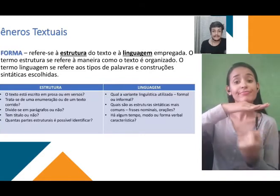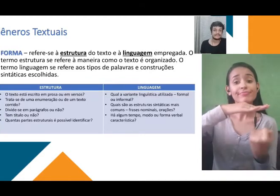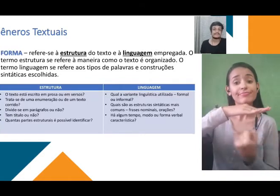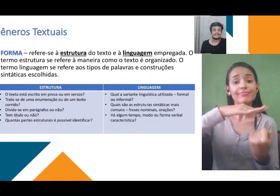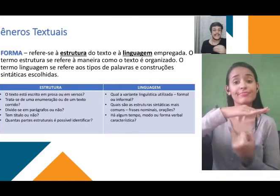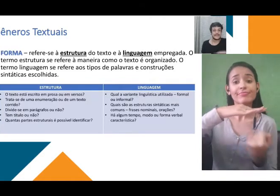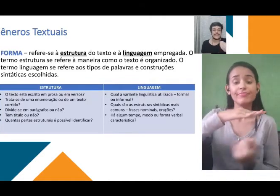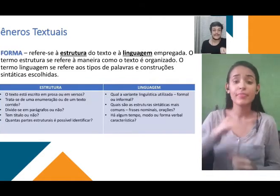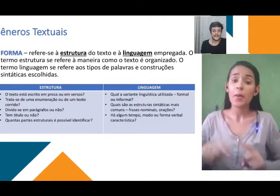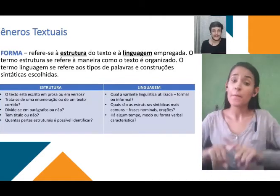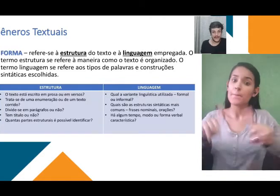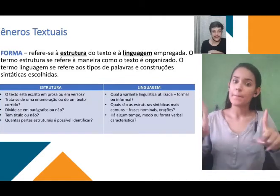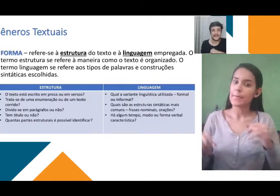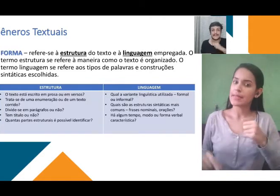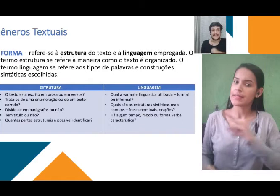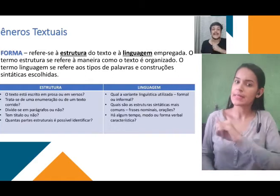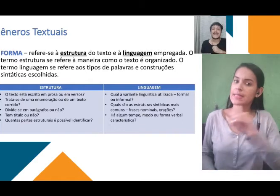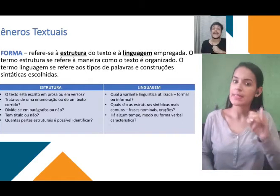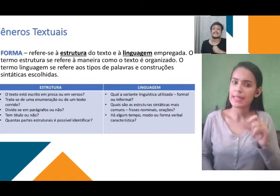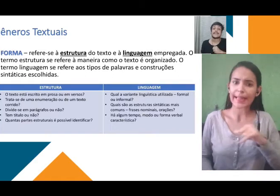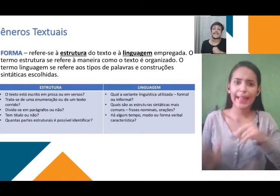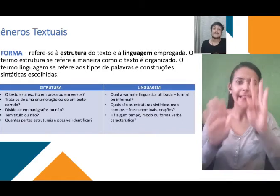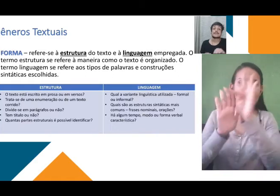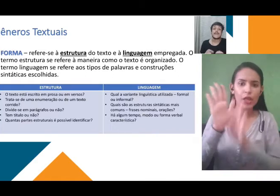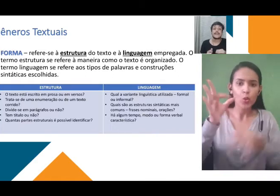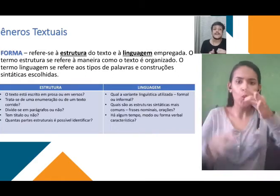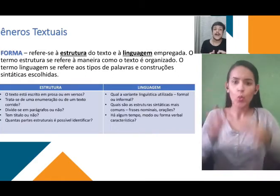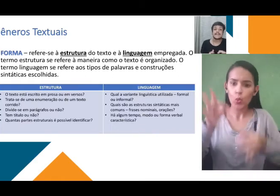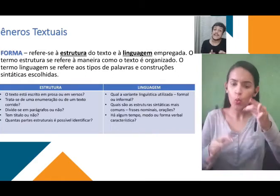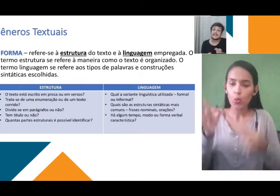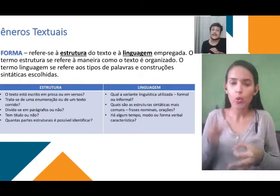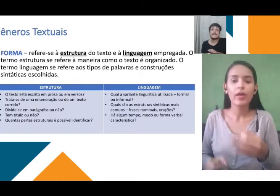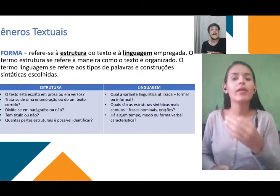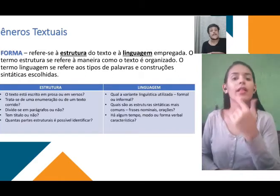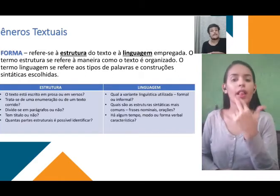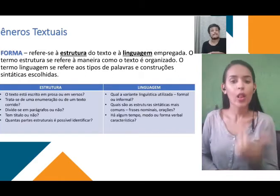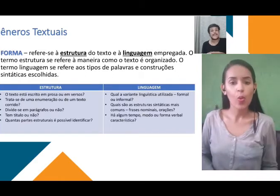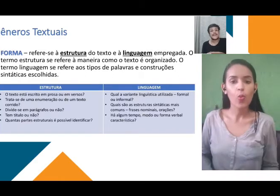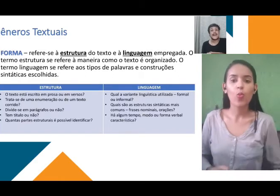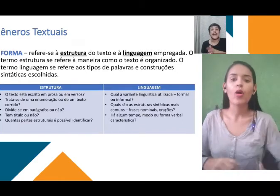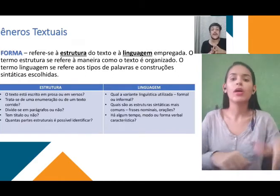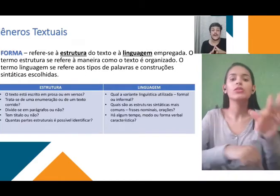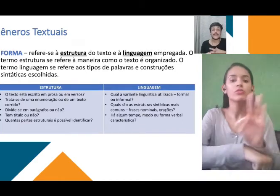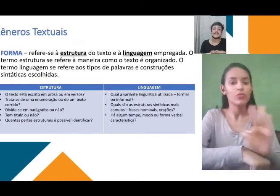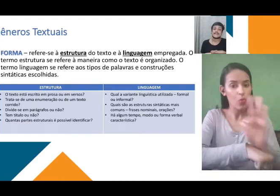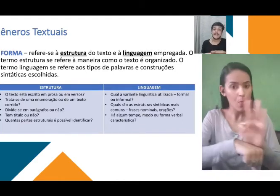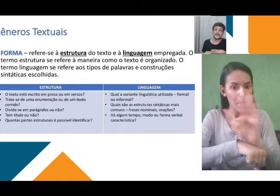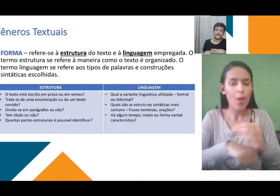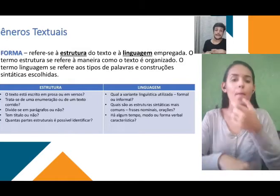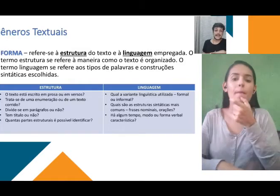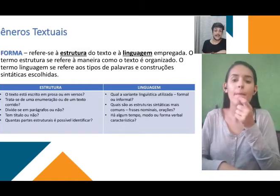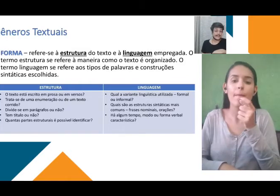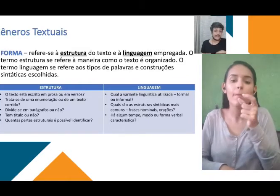piada, que é um gênero textual, né? Por exemplo, eu tenho uma linguagem informal, né? Agora, se